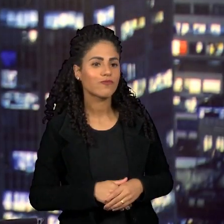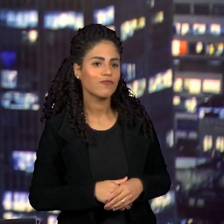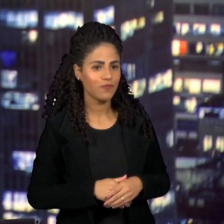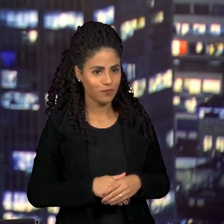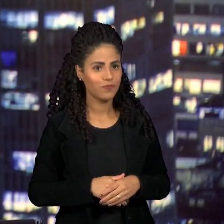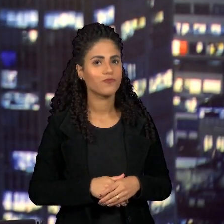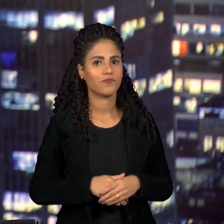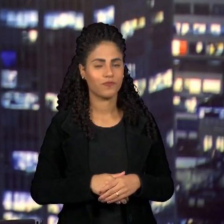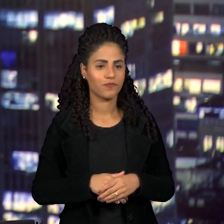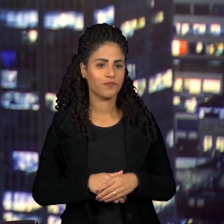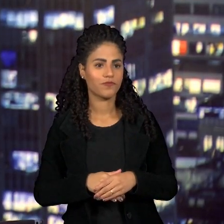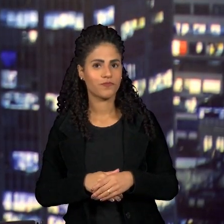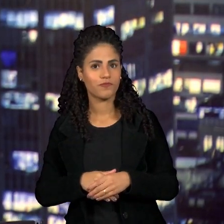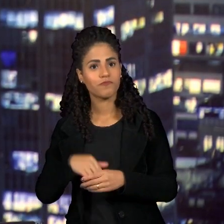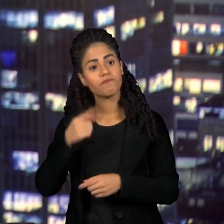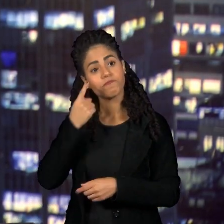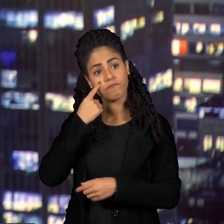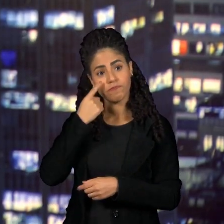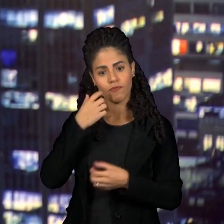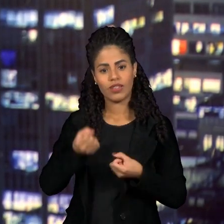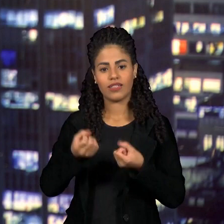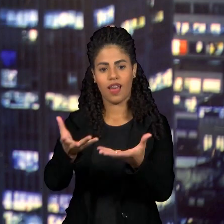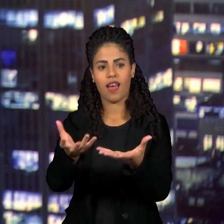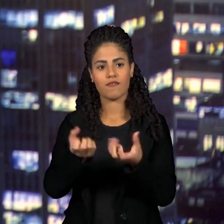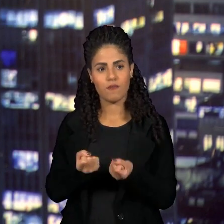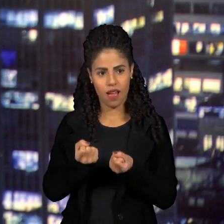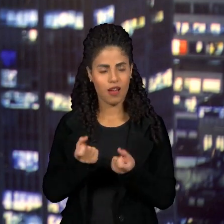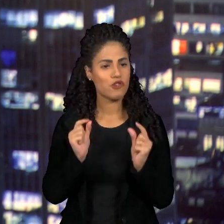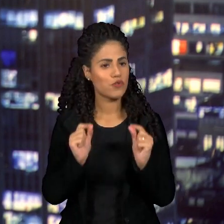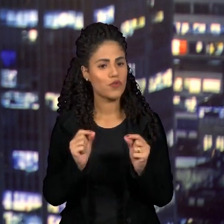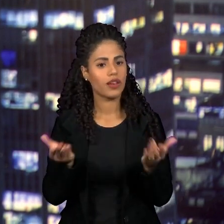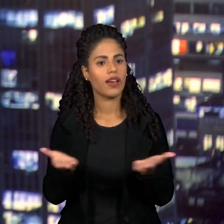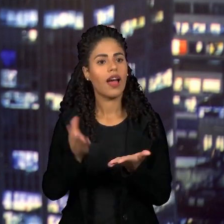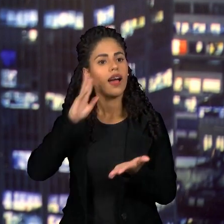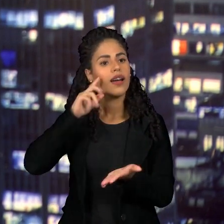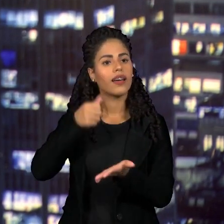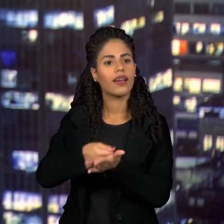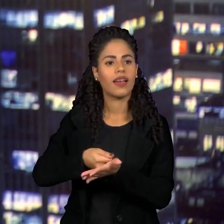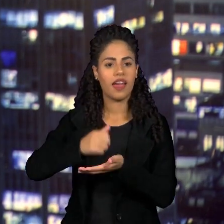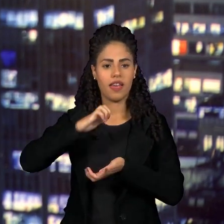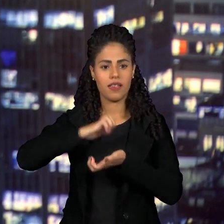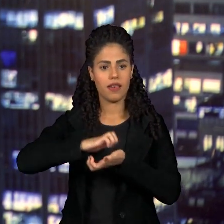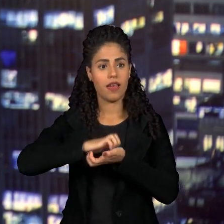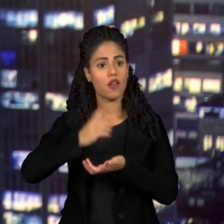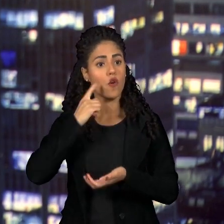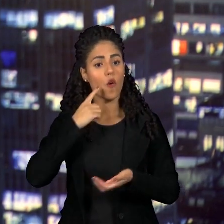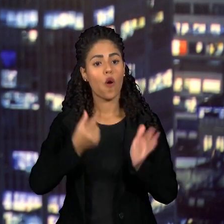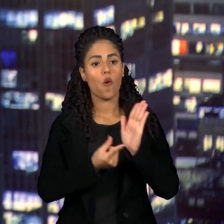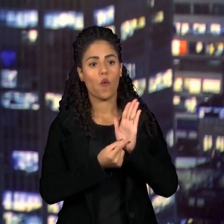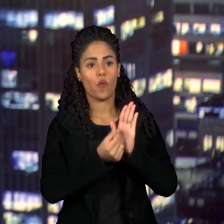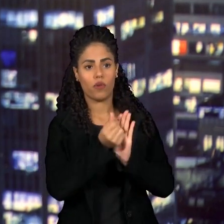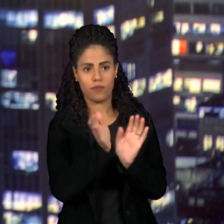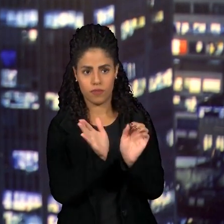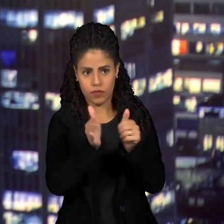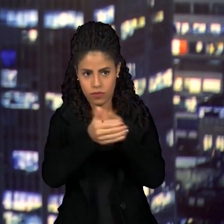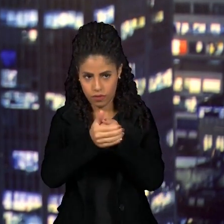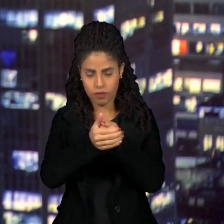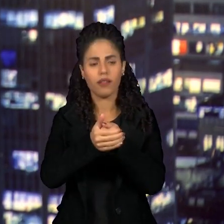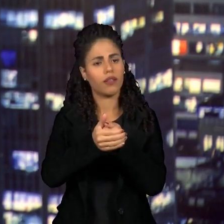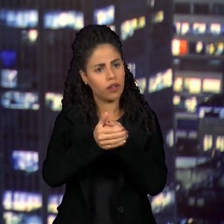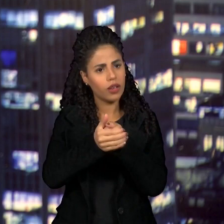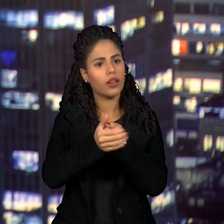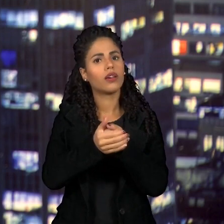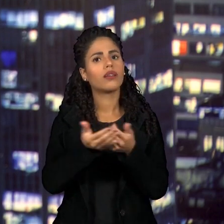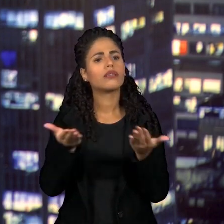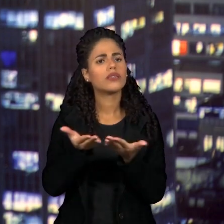Agora, Wallace, por falar, né, no toma lá da cá, também houve a decisão recente do STF em proibir o orçamento secreto, o que